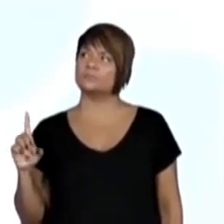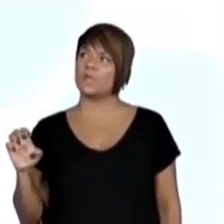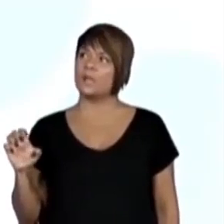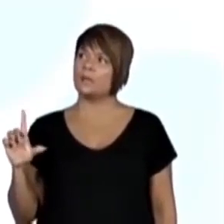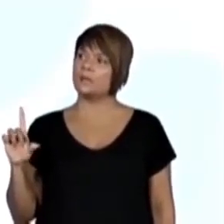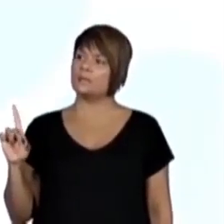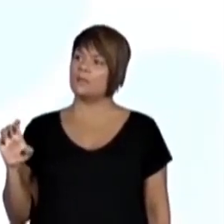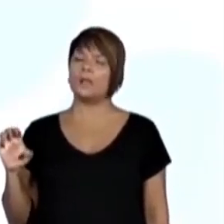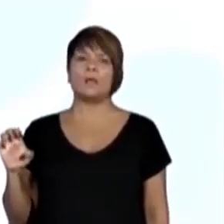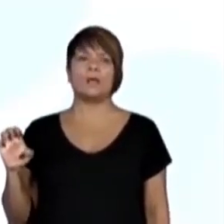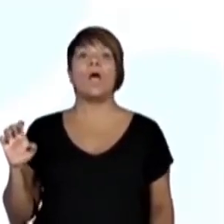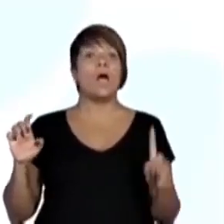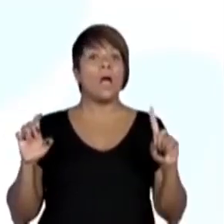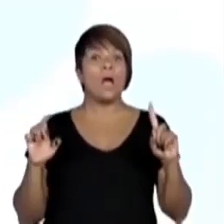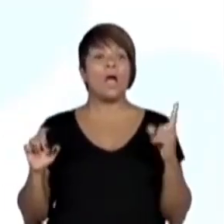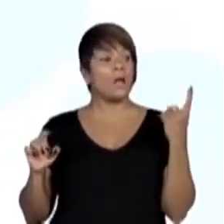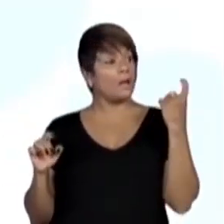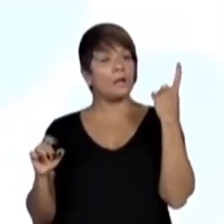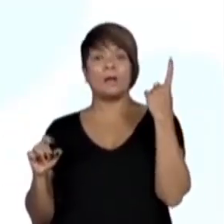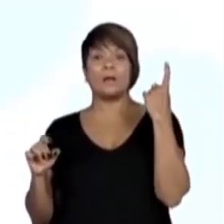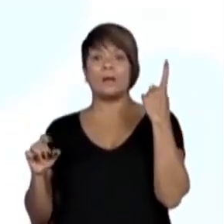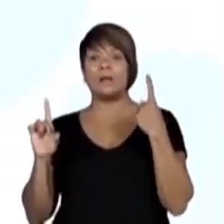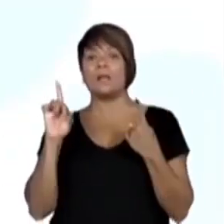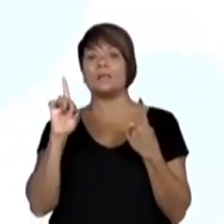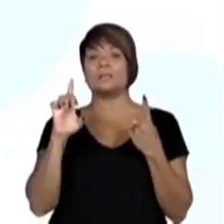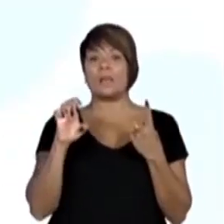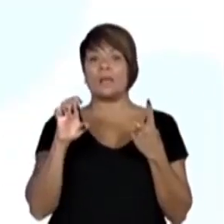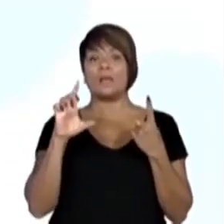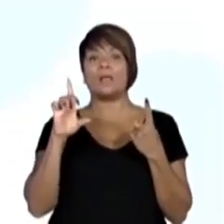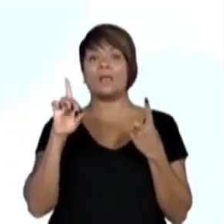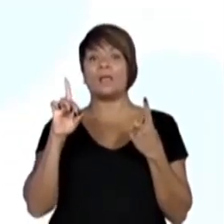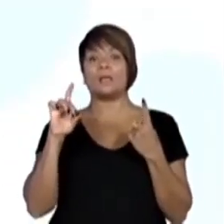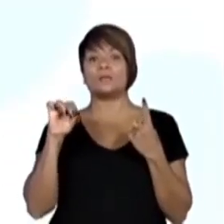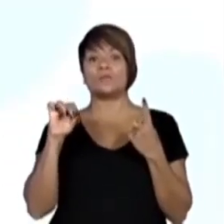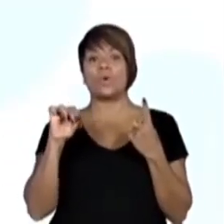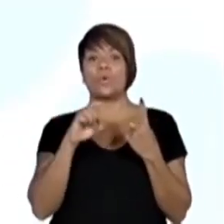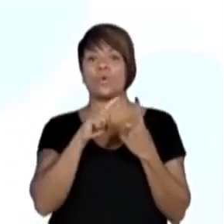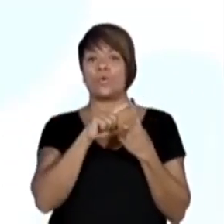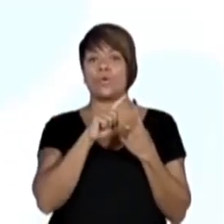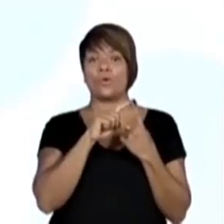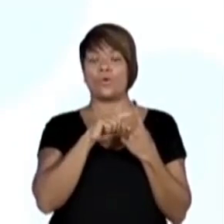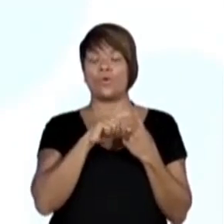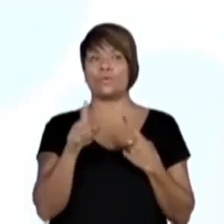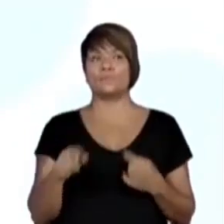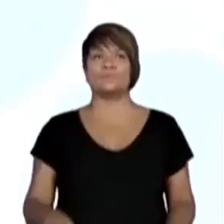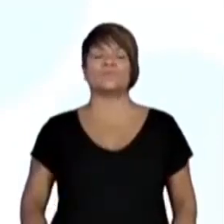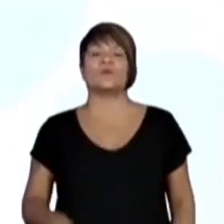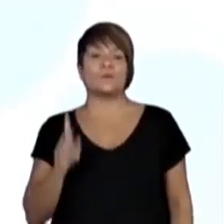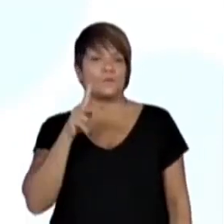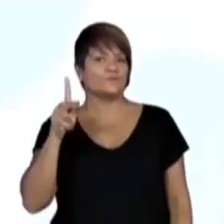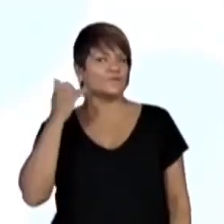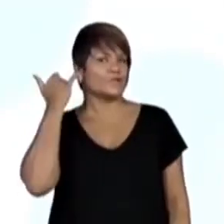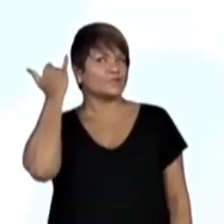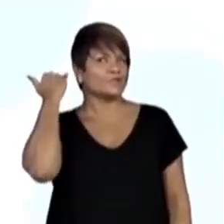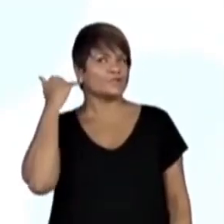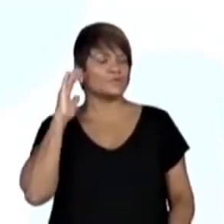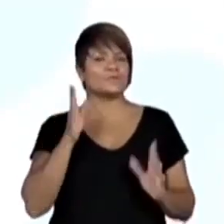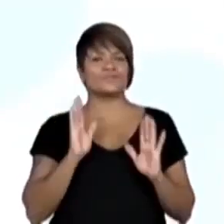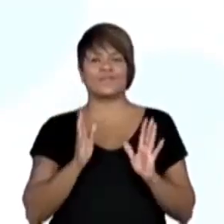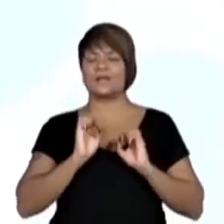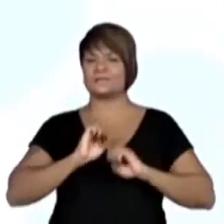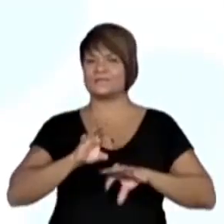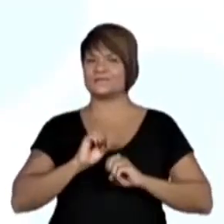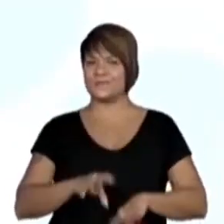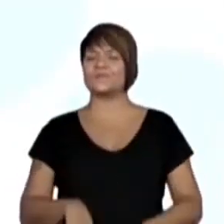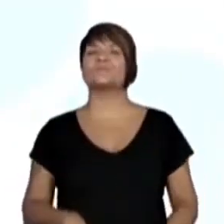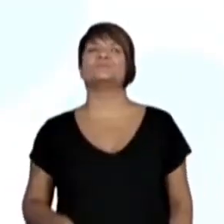que dedo. Dedo, olha só as partes do corpo aí que a professora Juliana já ensinou.